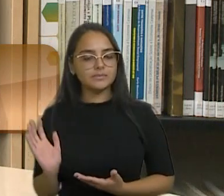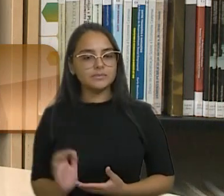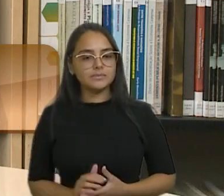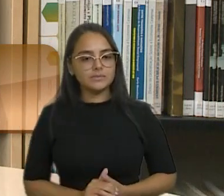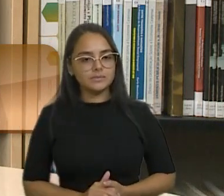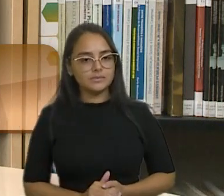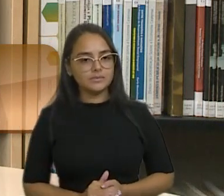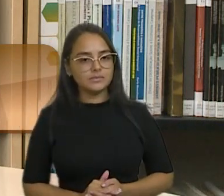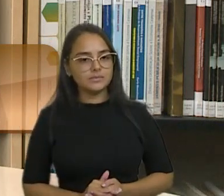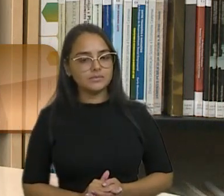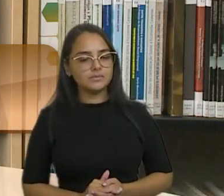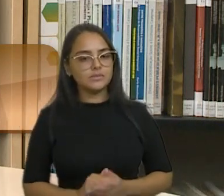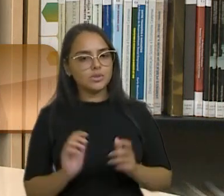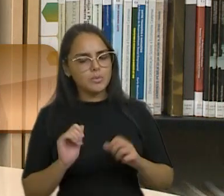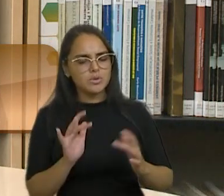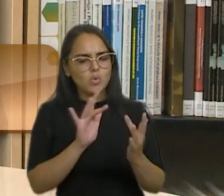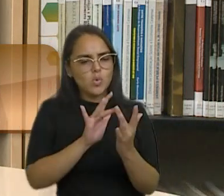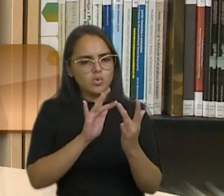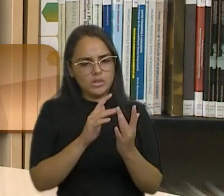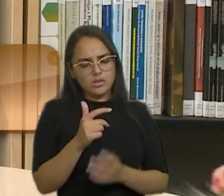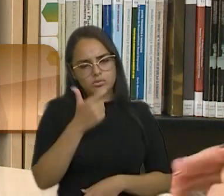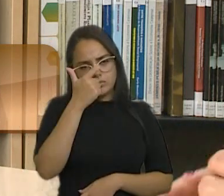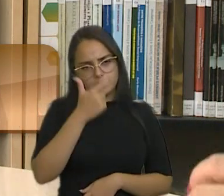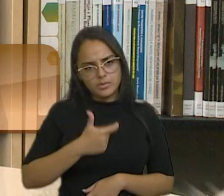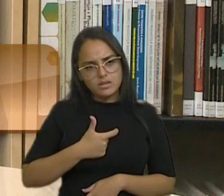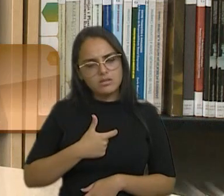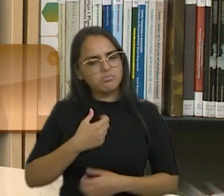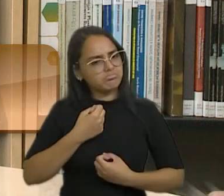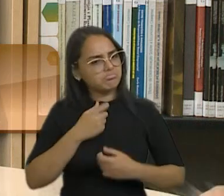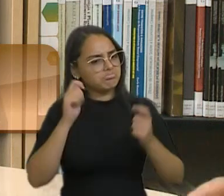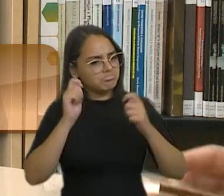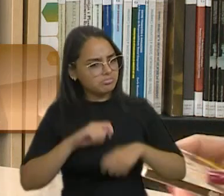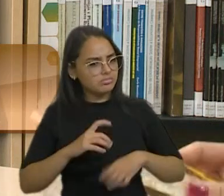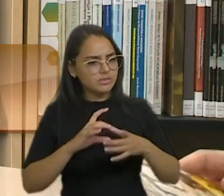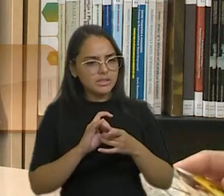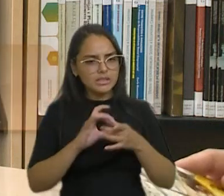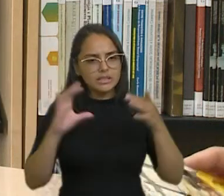DDD 85 989 8968 3914, né, comigo, e estou à disposição para